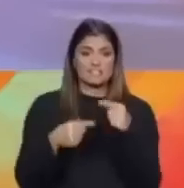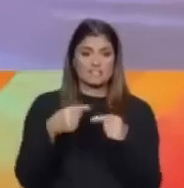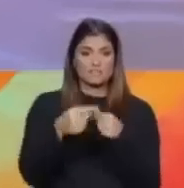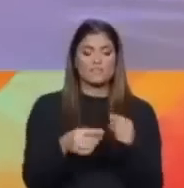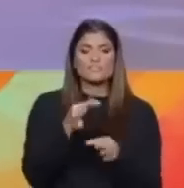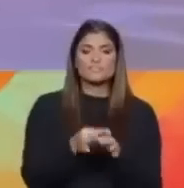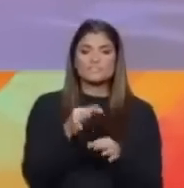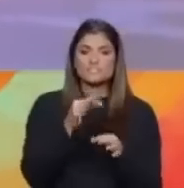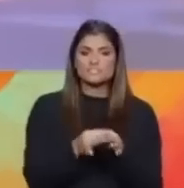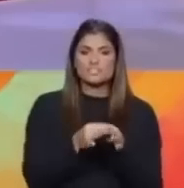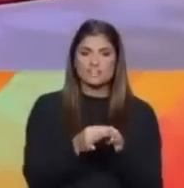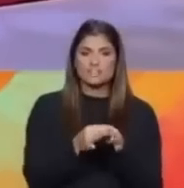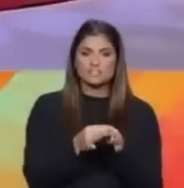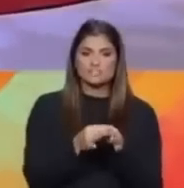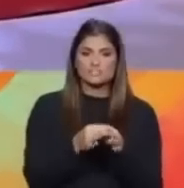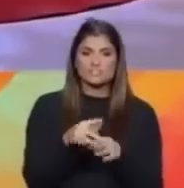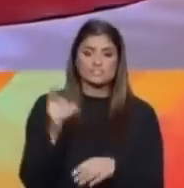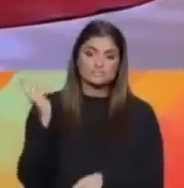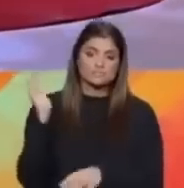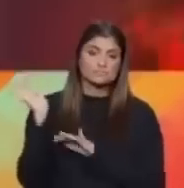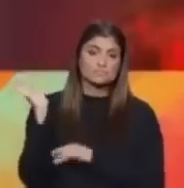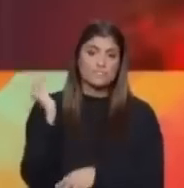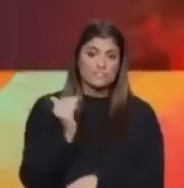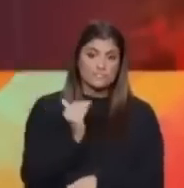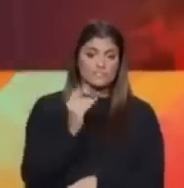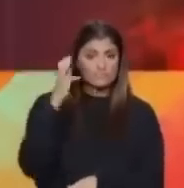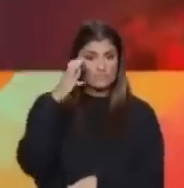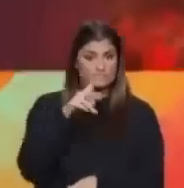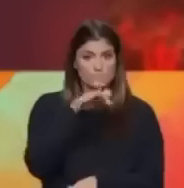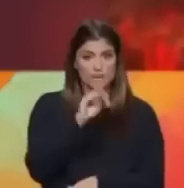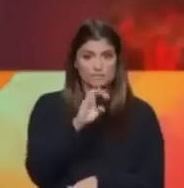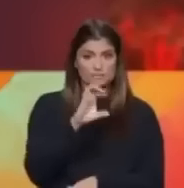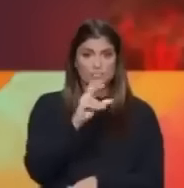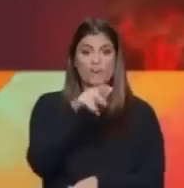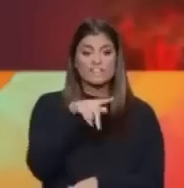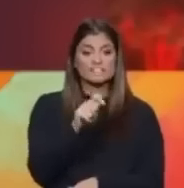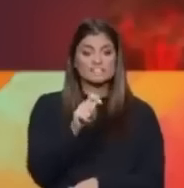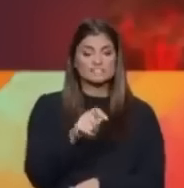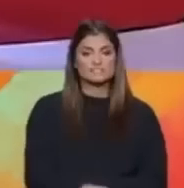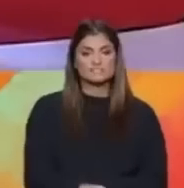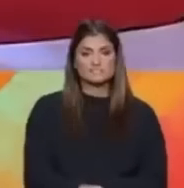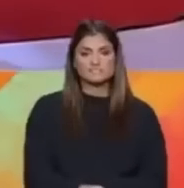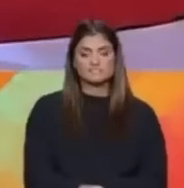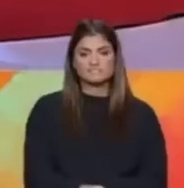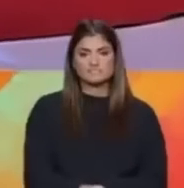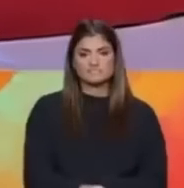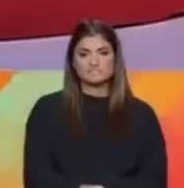tradicionalmente. Festejamos a vida dos reis, os magos do Oriente.